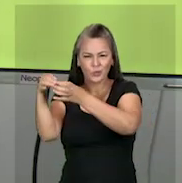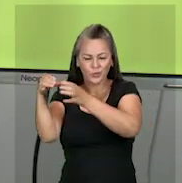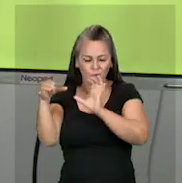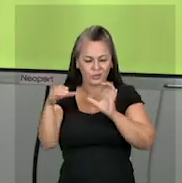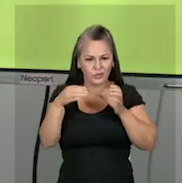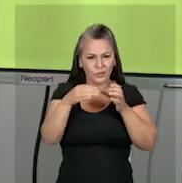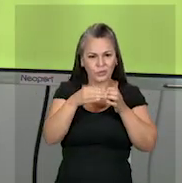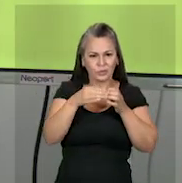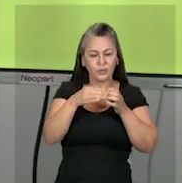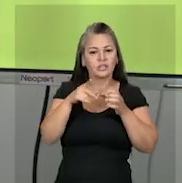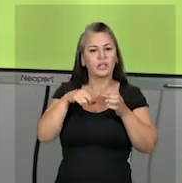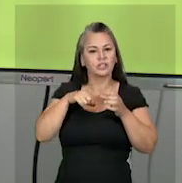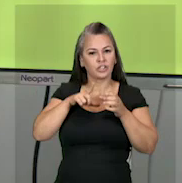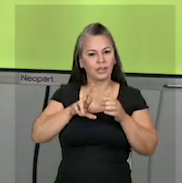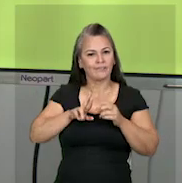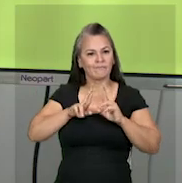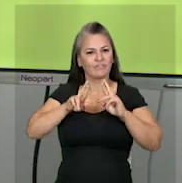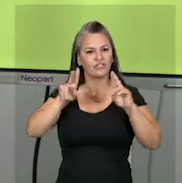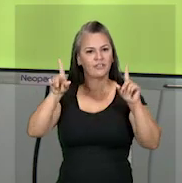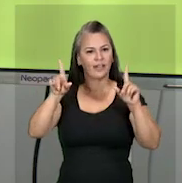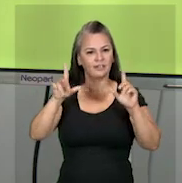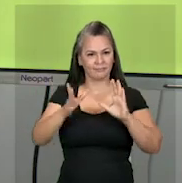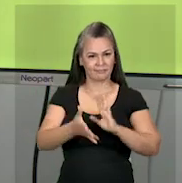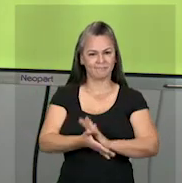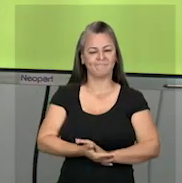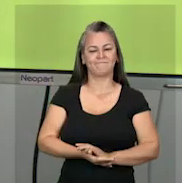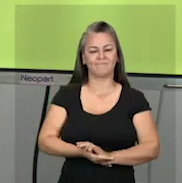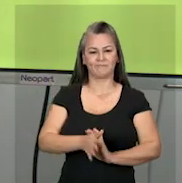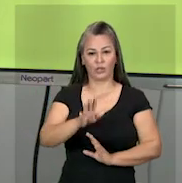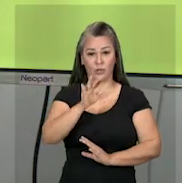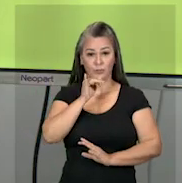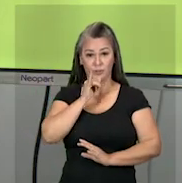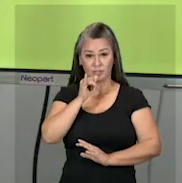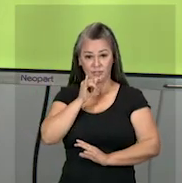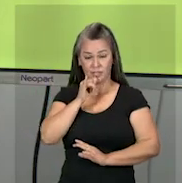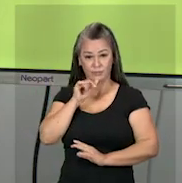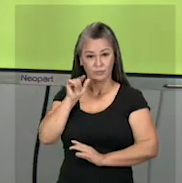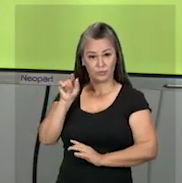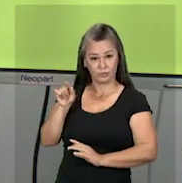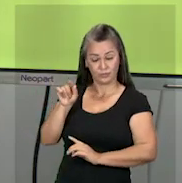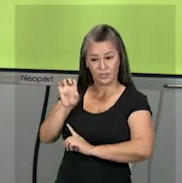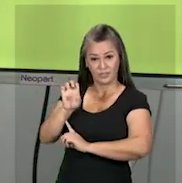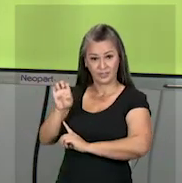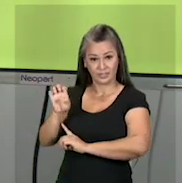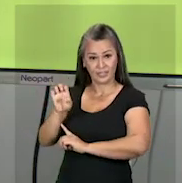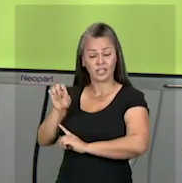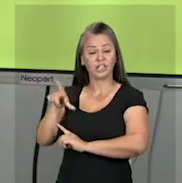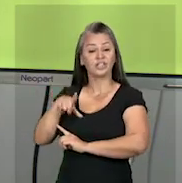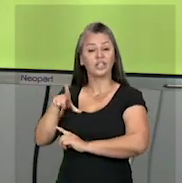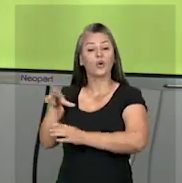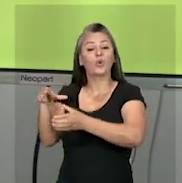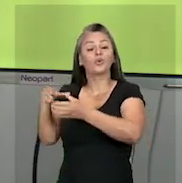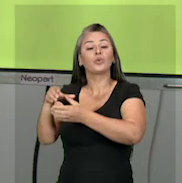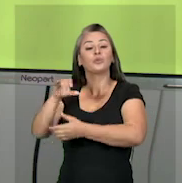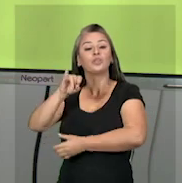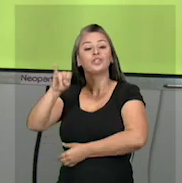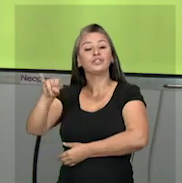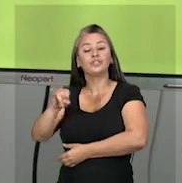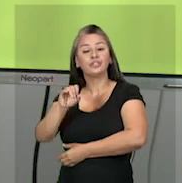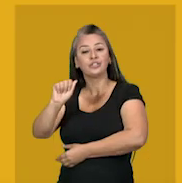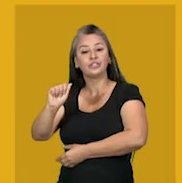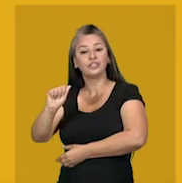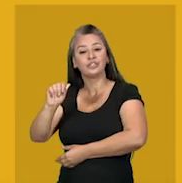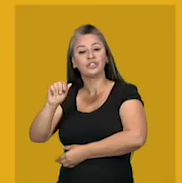diferença, existiam diferenças entre esses dois grupos. Os jacobinos, que sentavam à esquerda da Assembleia,